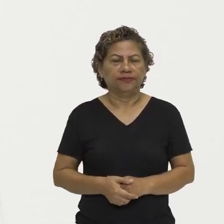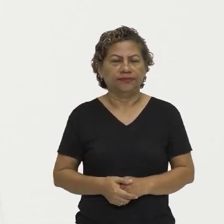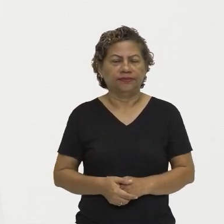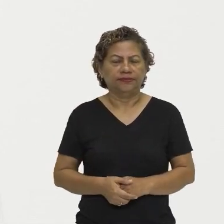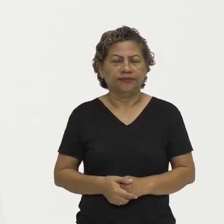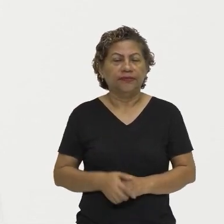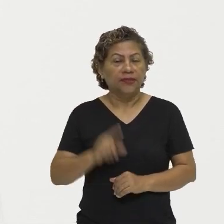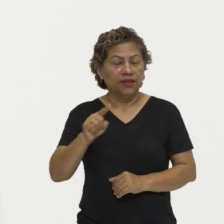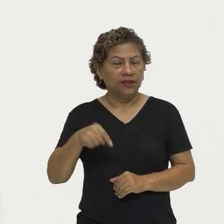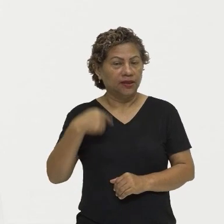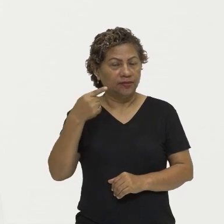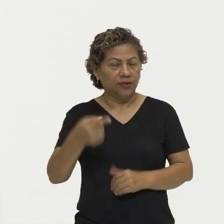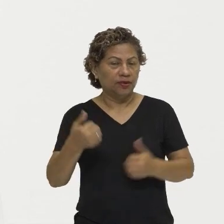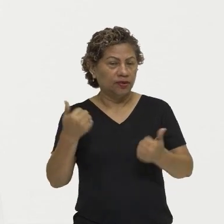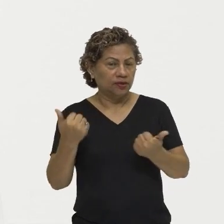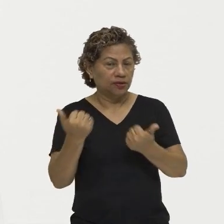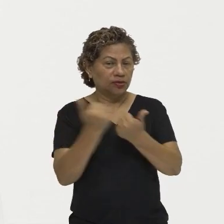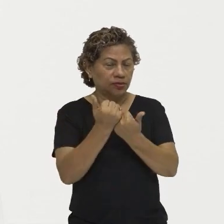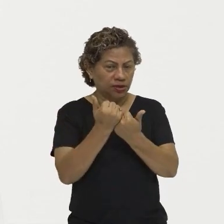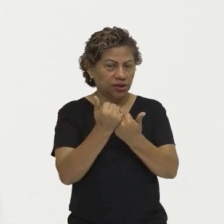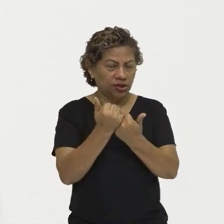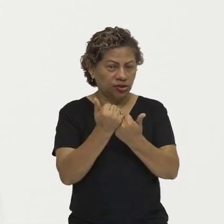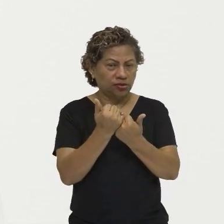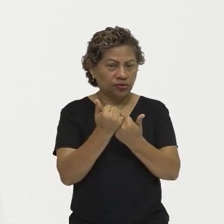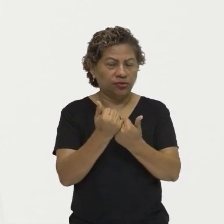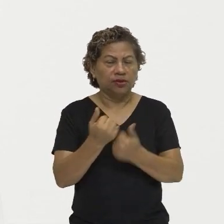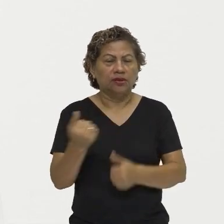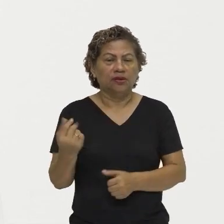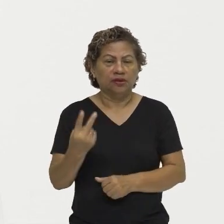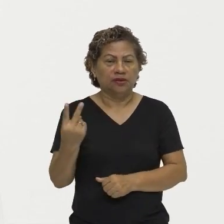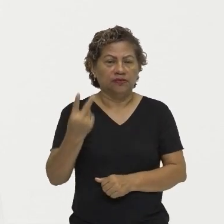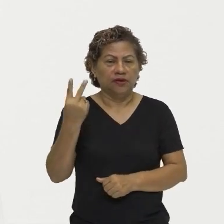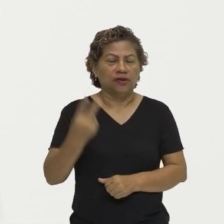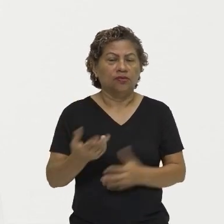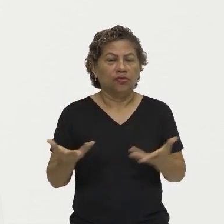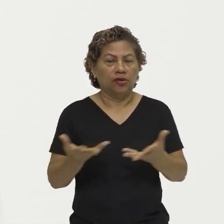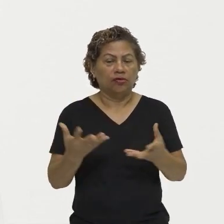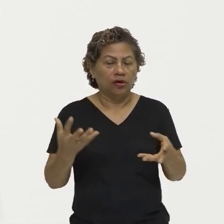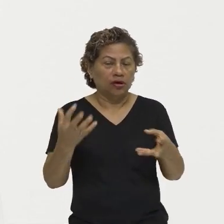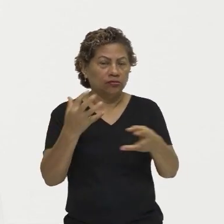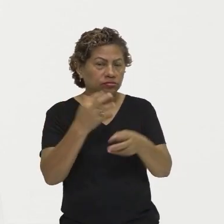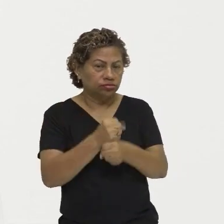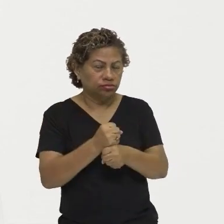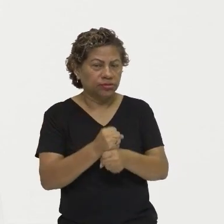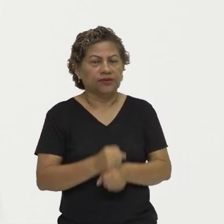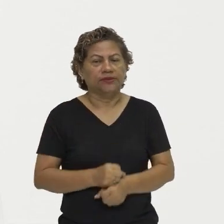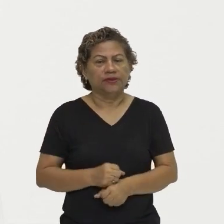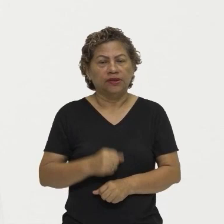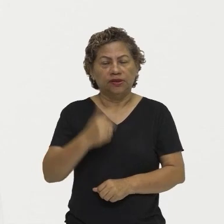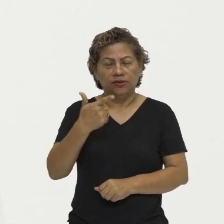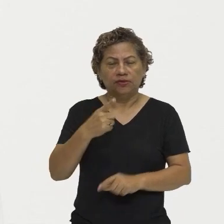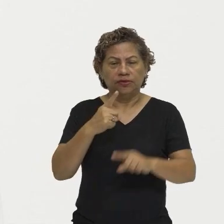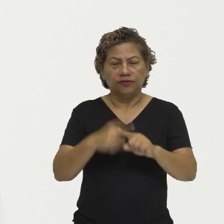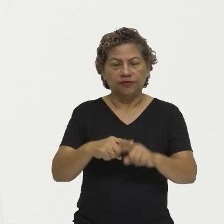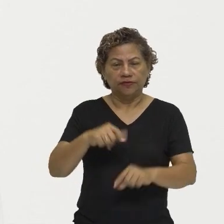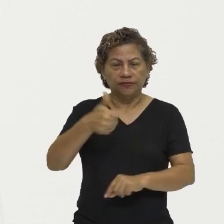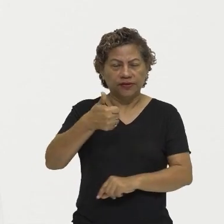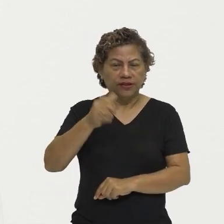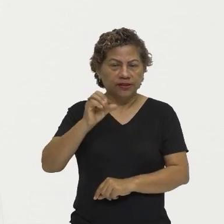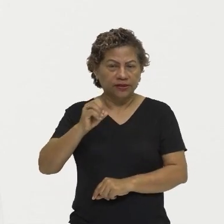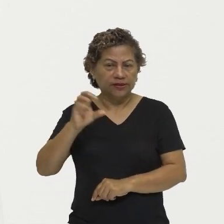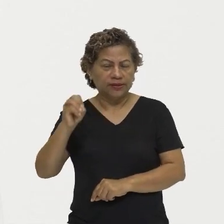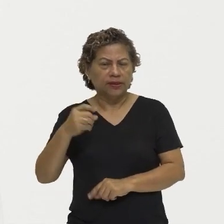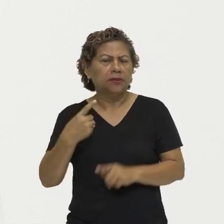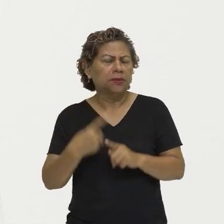E aí, depois de substituir esses valores, a gente faz aqui a conta. Olha só, 2 vezes 100. Por que